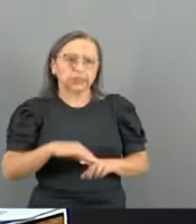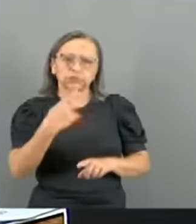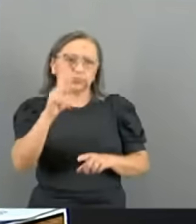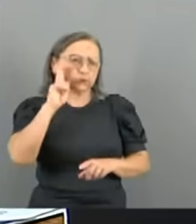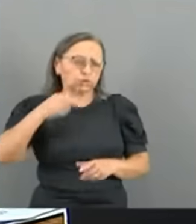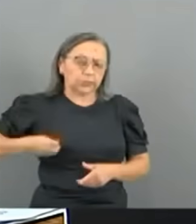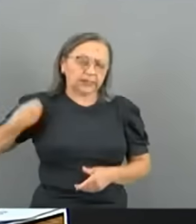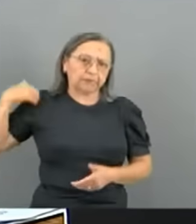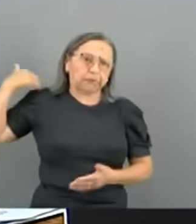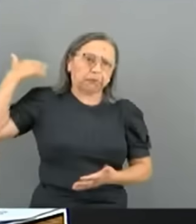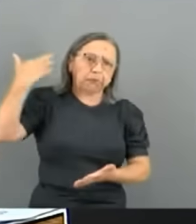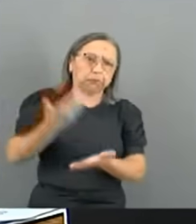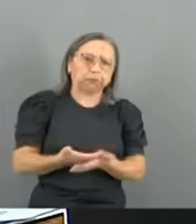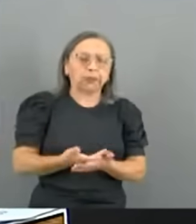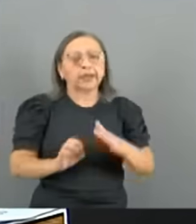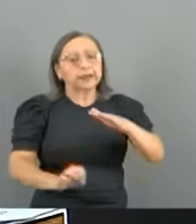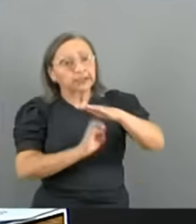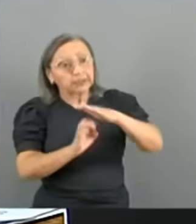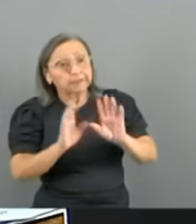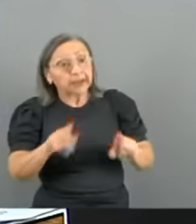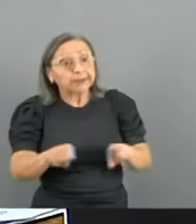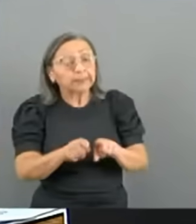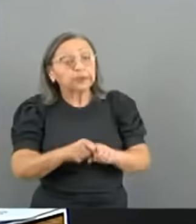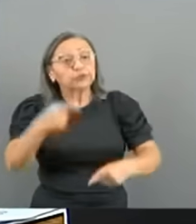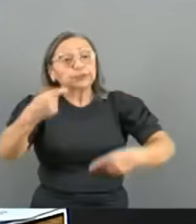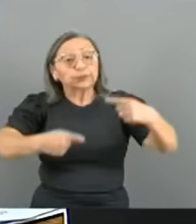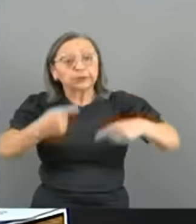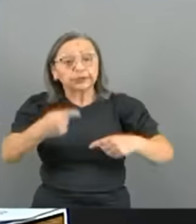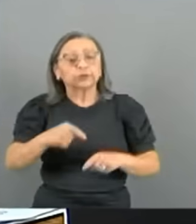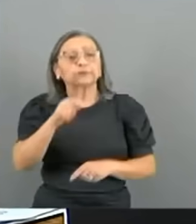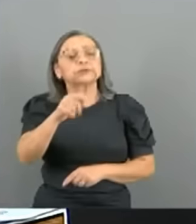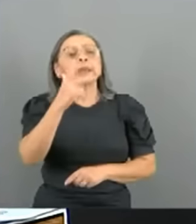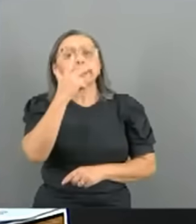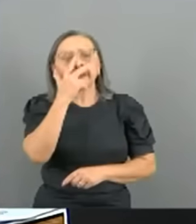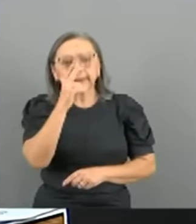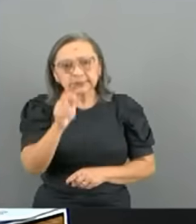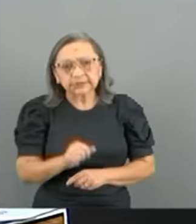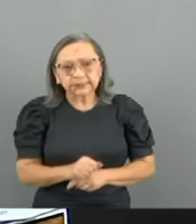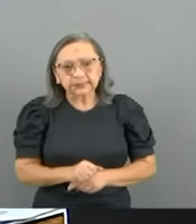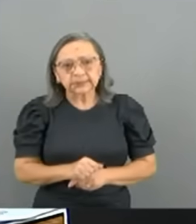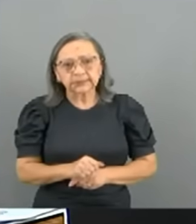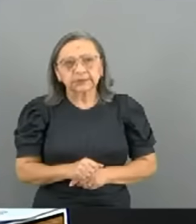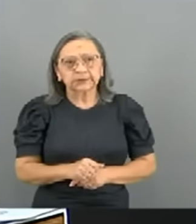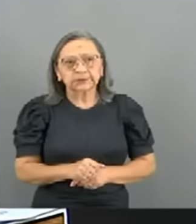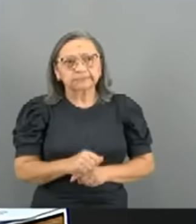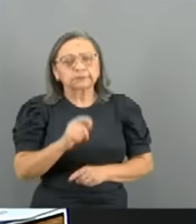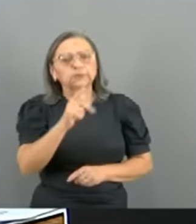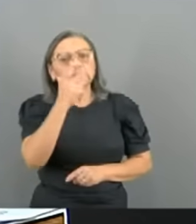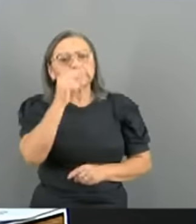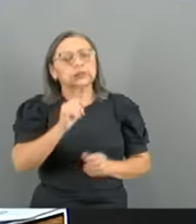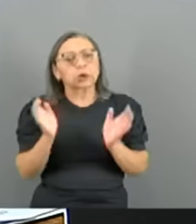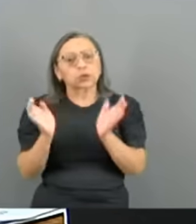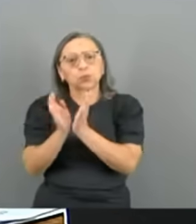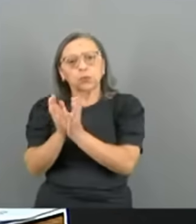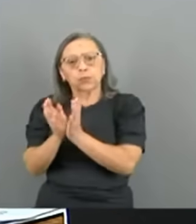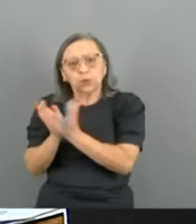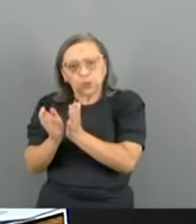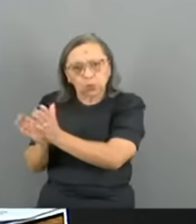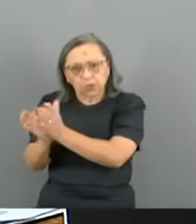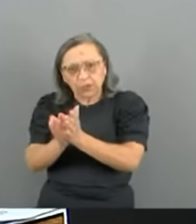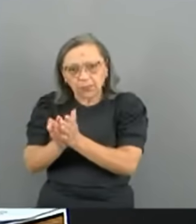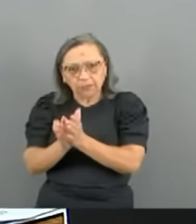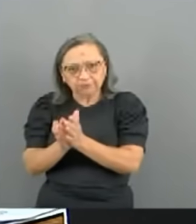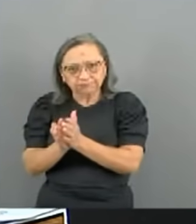político, empresário também, mas de político, o senhor acha que a base do governo Lula, já